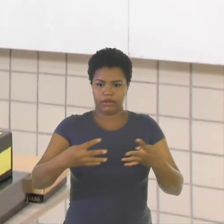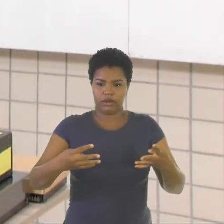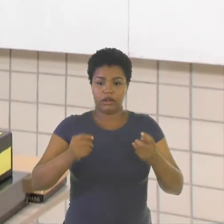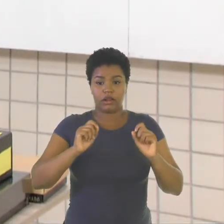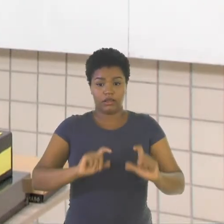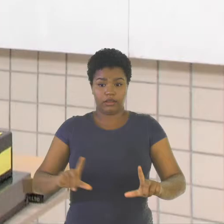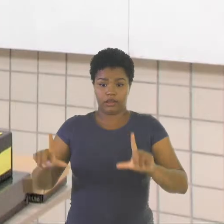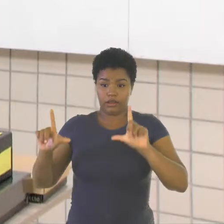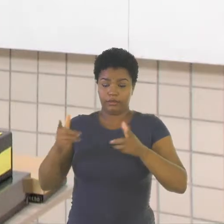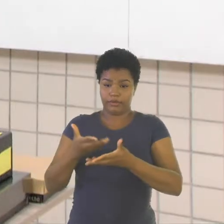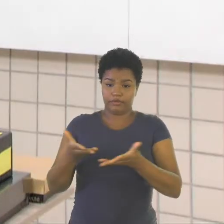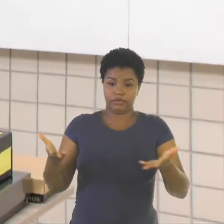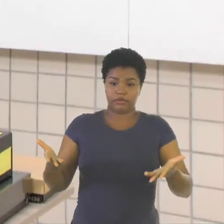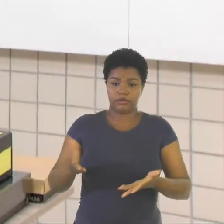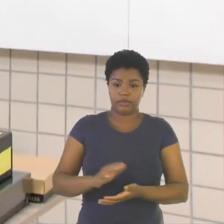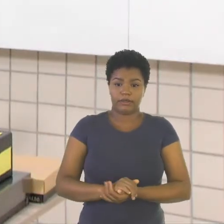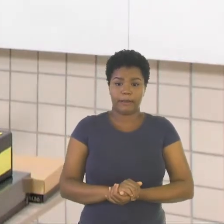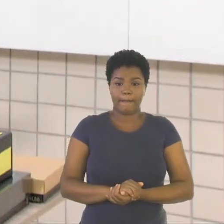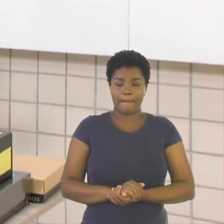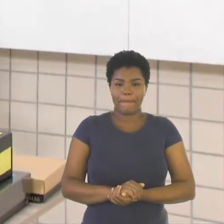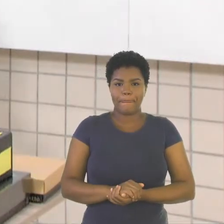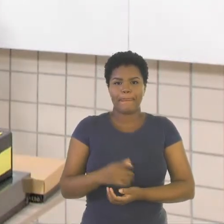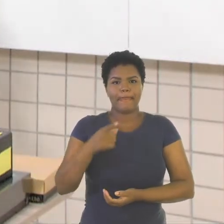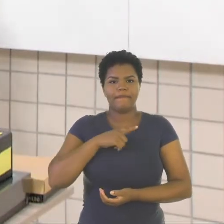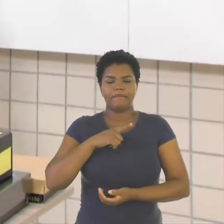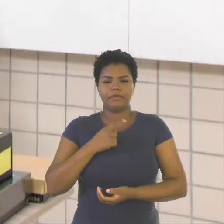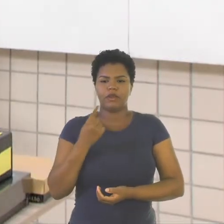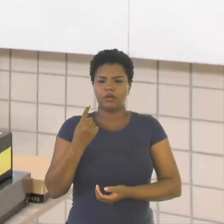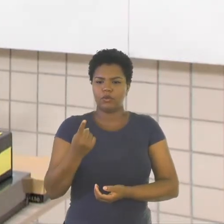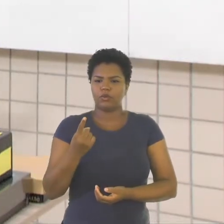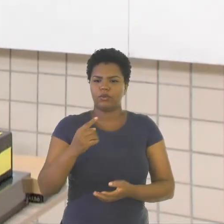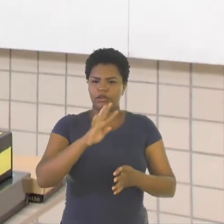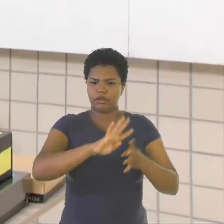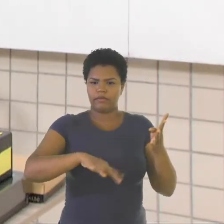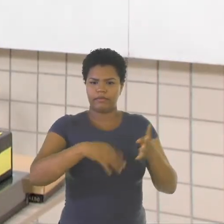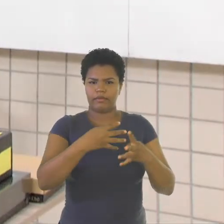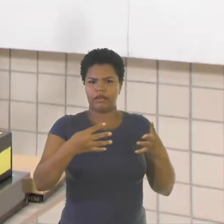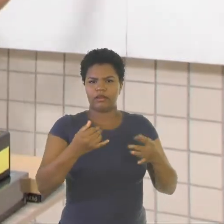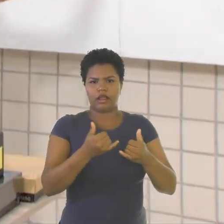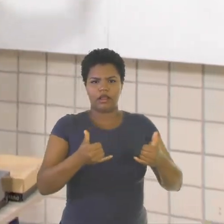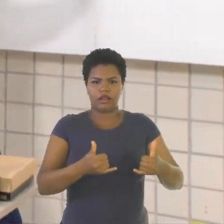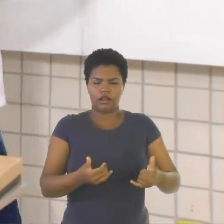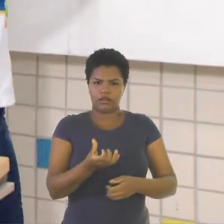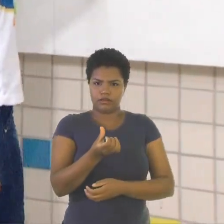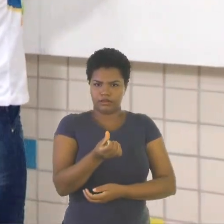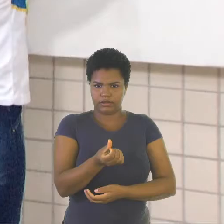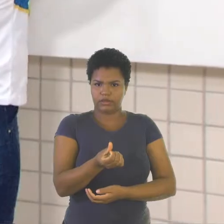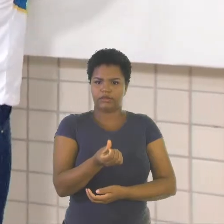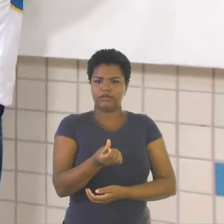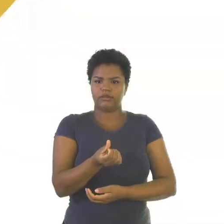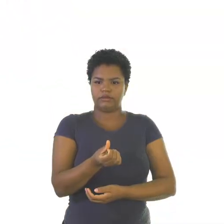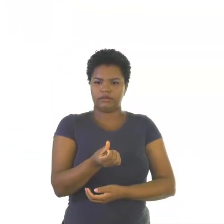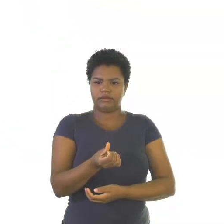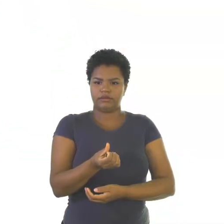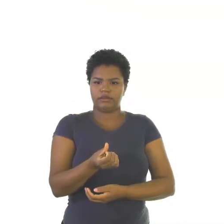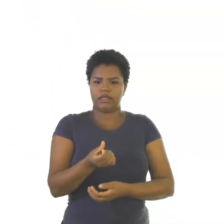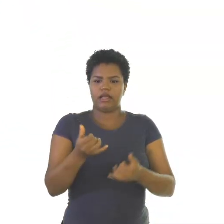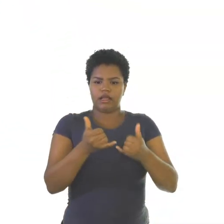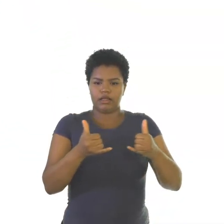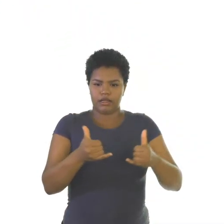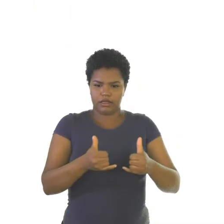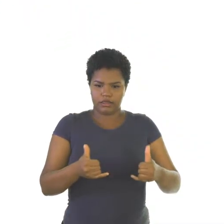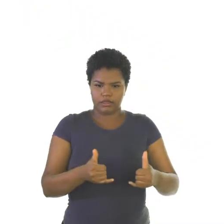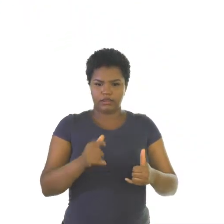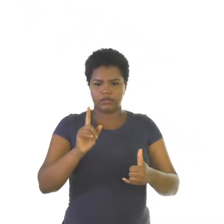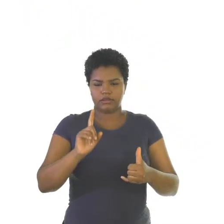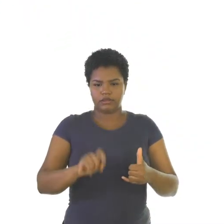para vocês. Nós temos uma tabela que tem 6 linhas. Lembra que eu falei? Linhas é na horizontal e